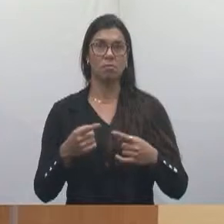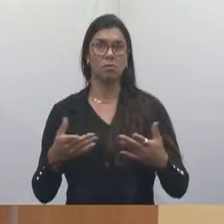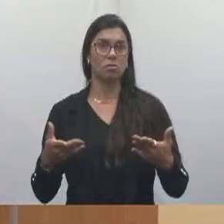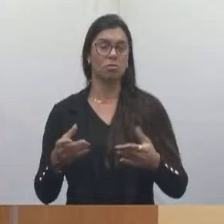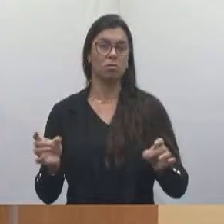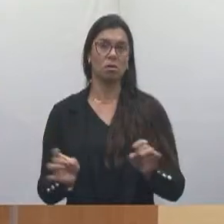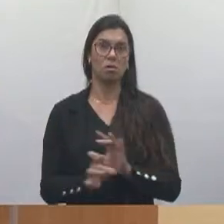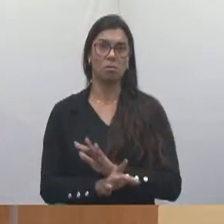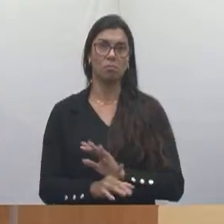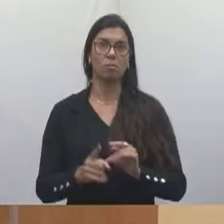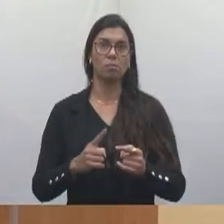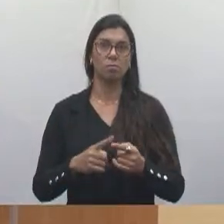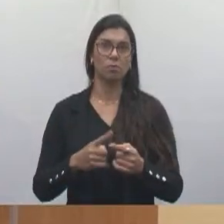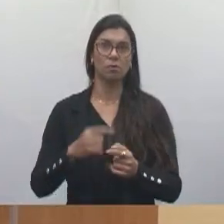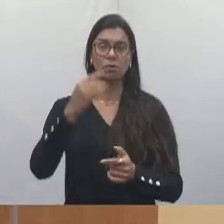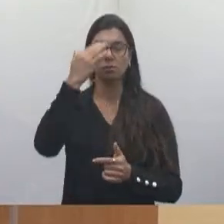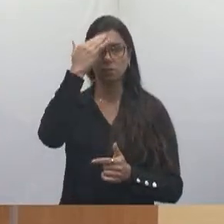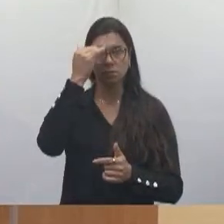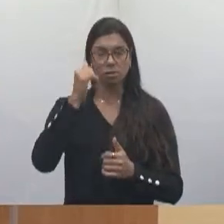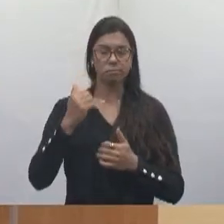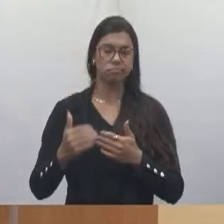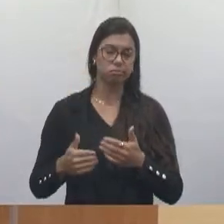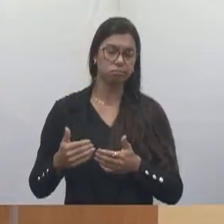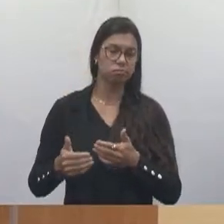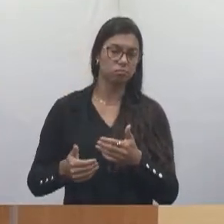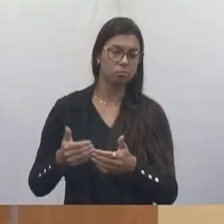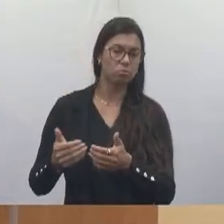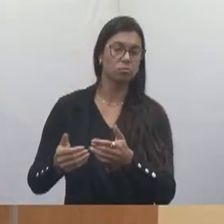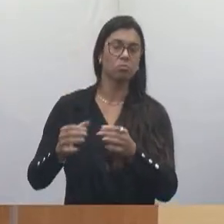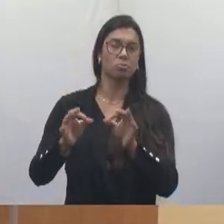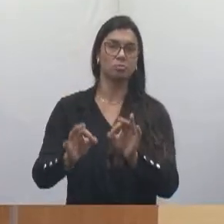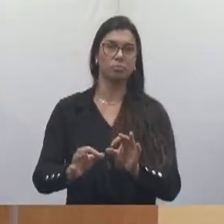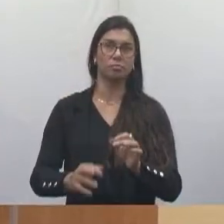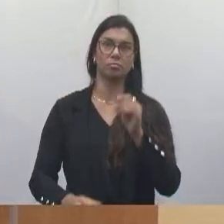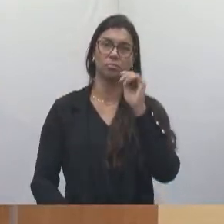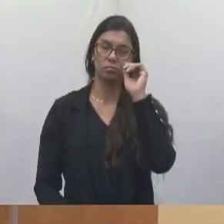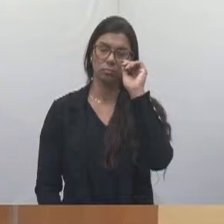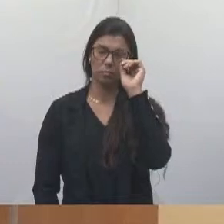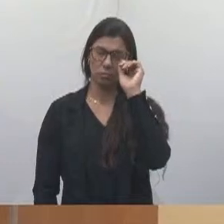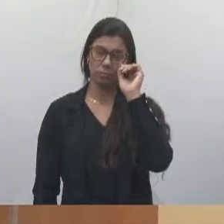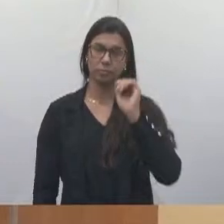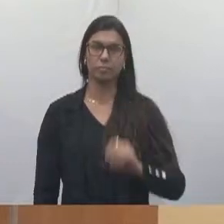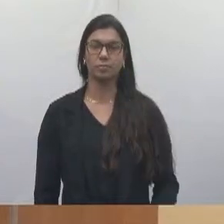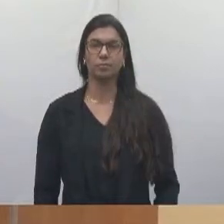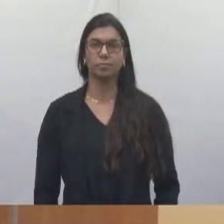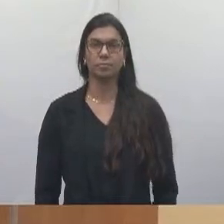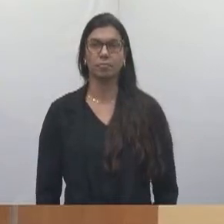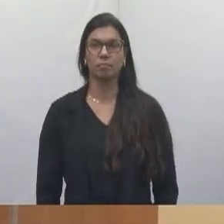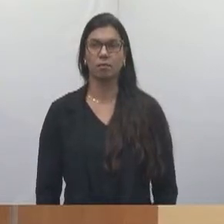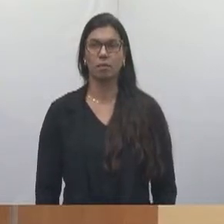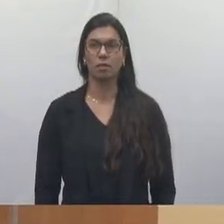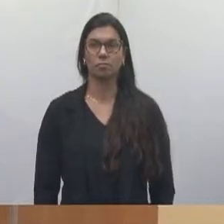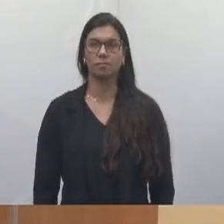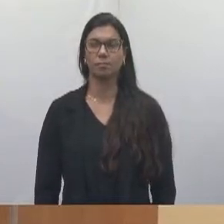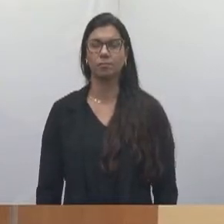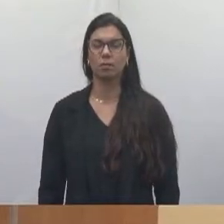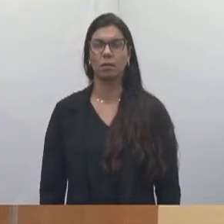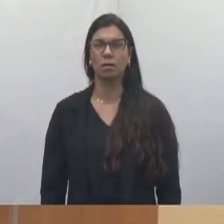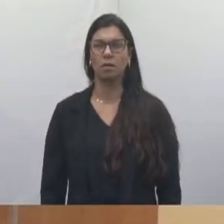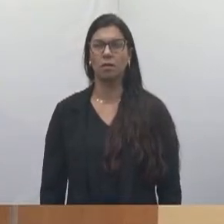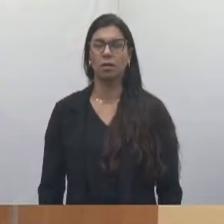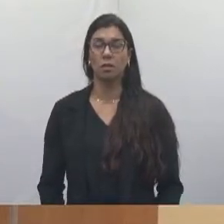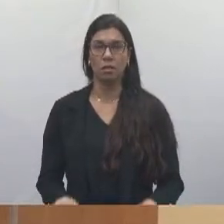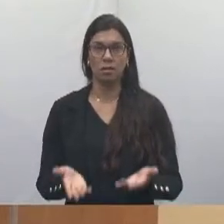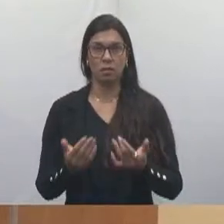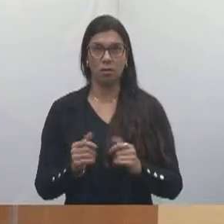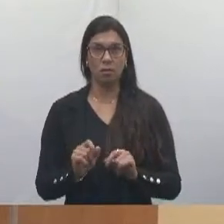Porque sabe que está andando correto na cidade de Jacareí. Vamos fazer